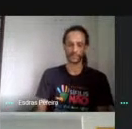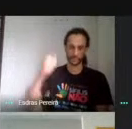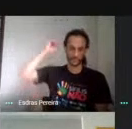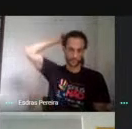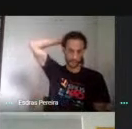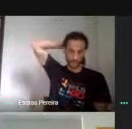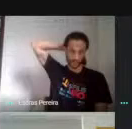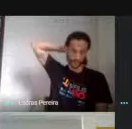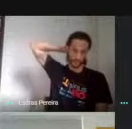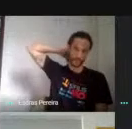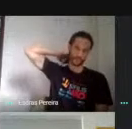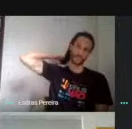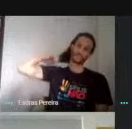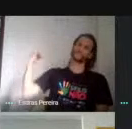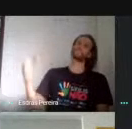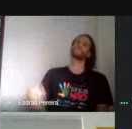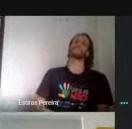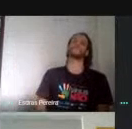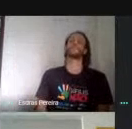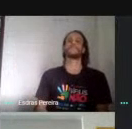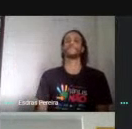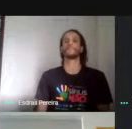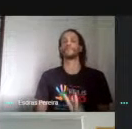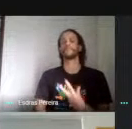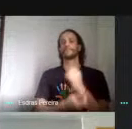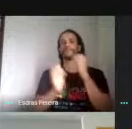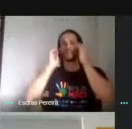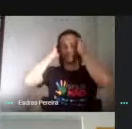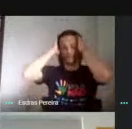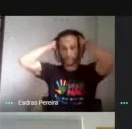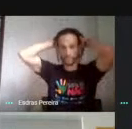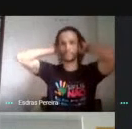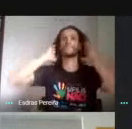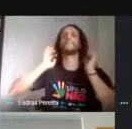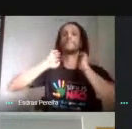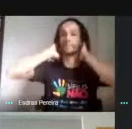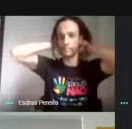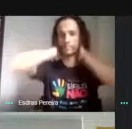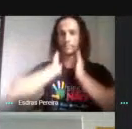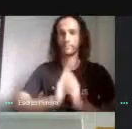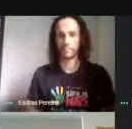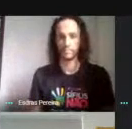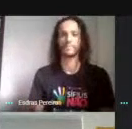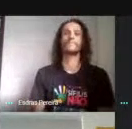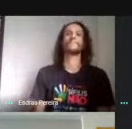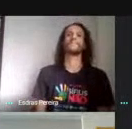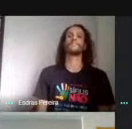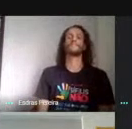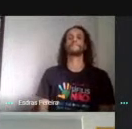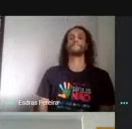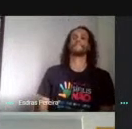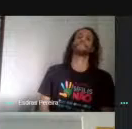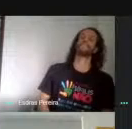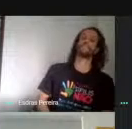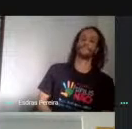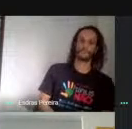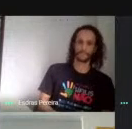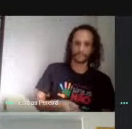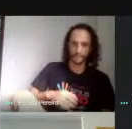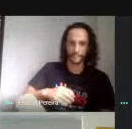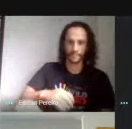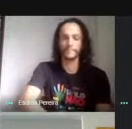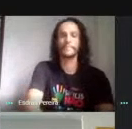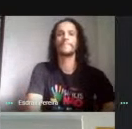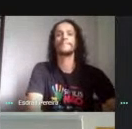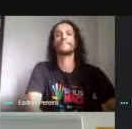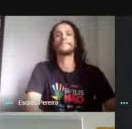Joana, estamos vivendo uma epidemia da sífilis? E, na verdade, o que é que a gente diz, diante dos